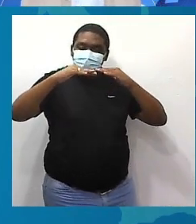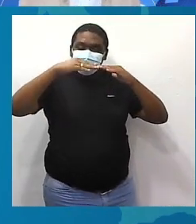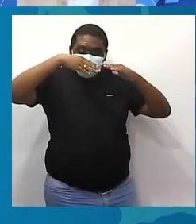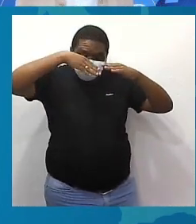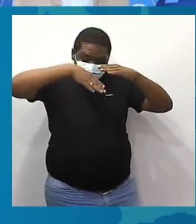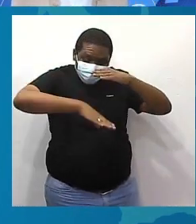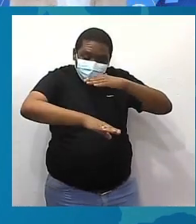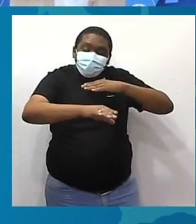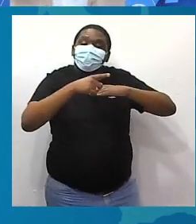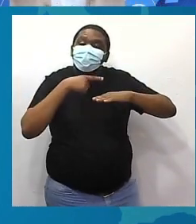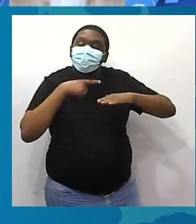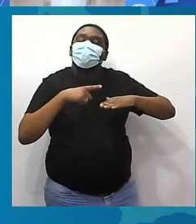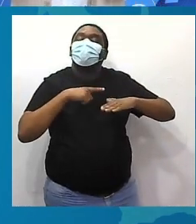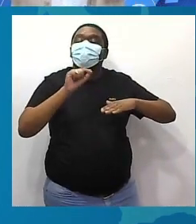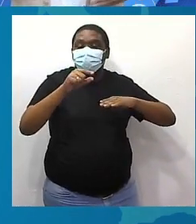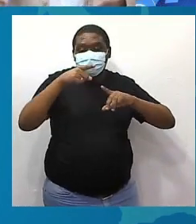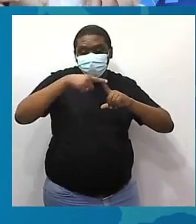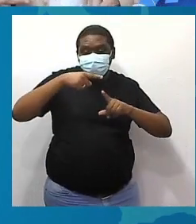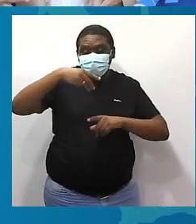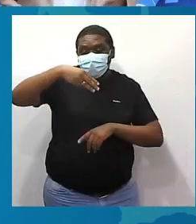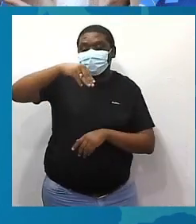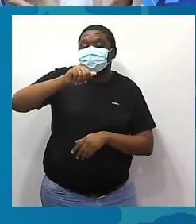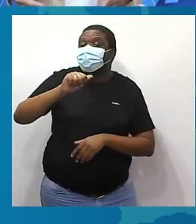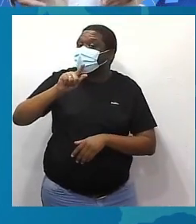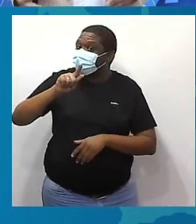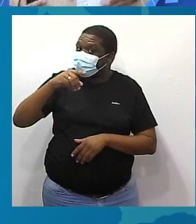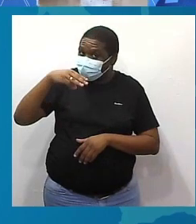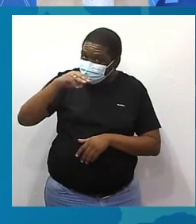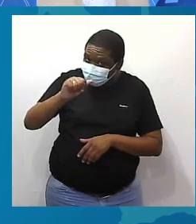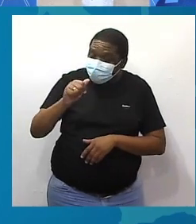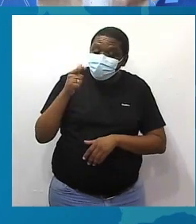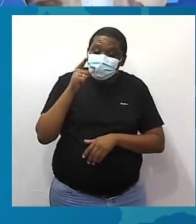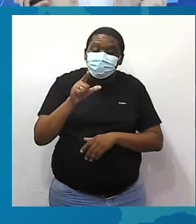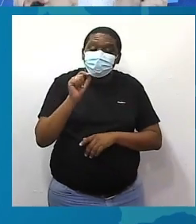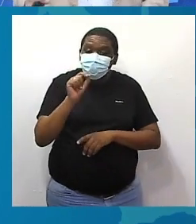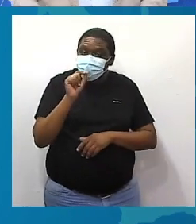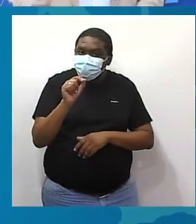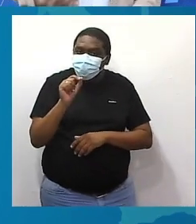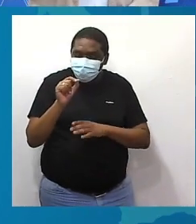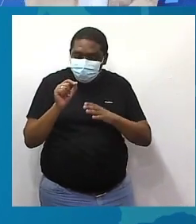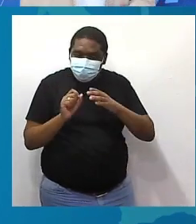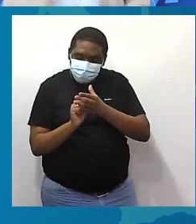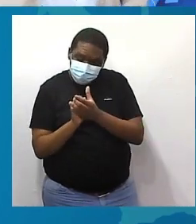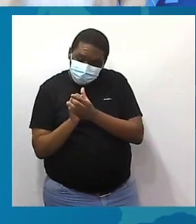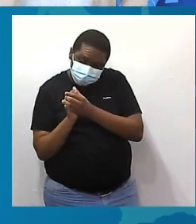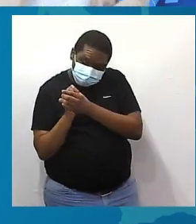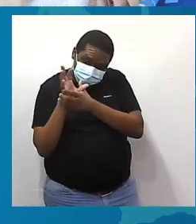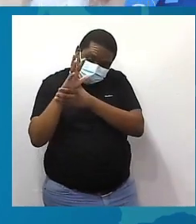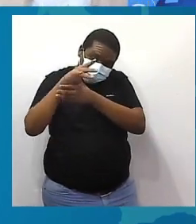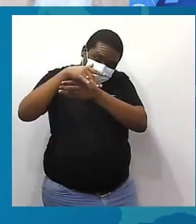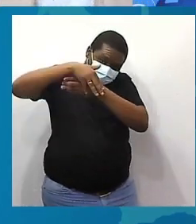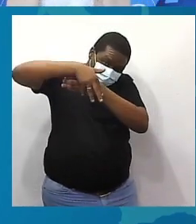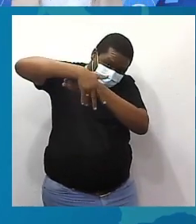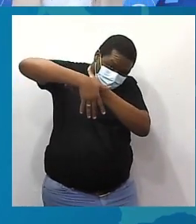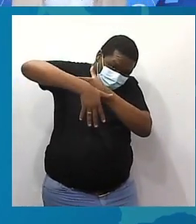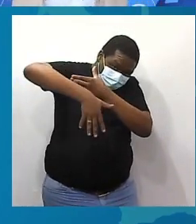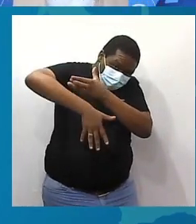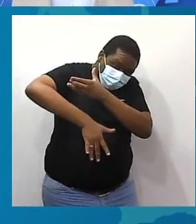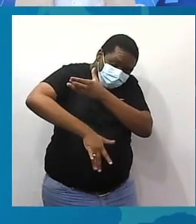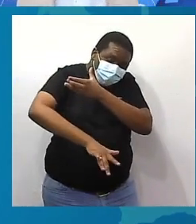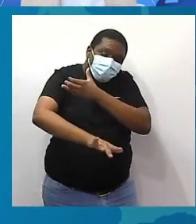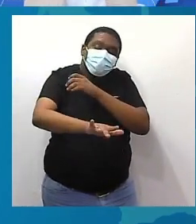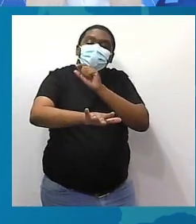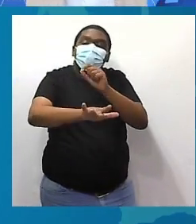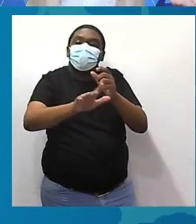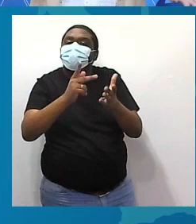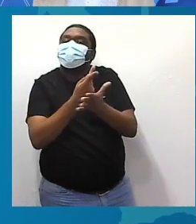é um magma. Quando esse magma ele sai pelo vulcão, que ele entra em erupção, o que é que vai acontecer?